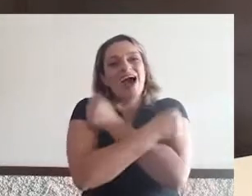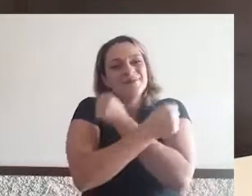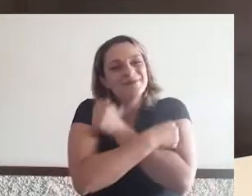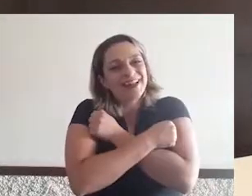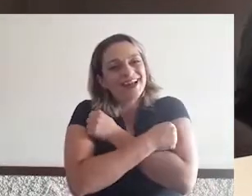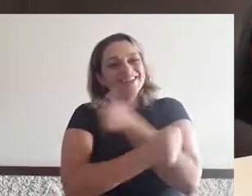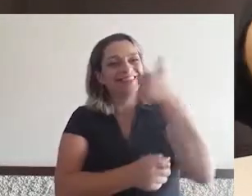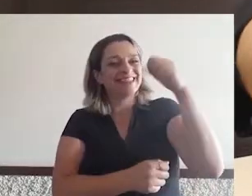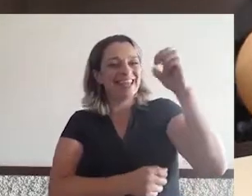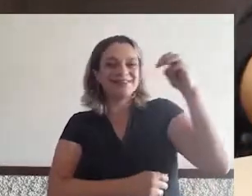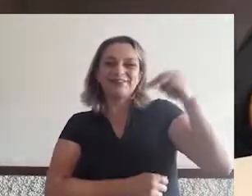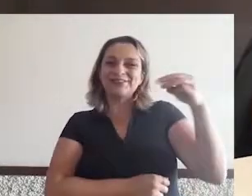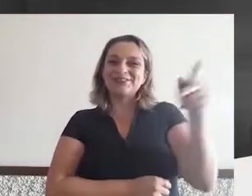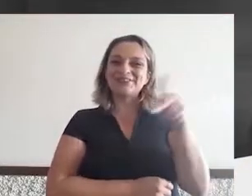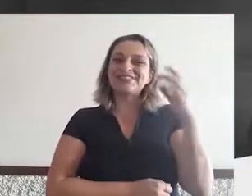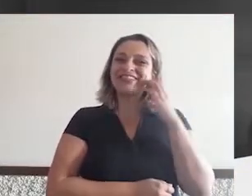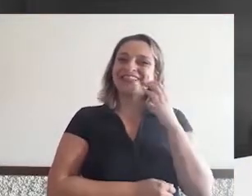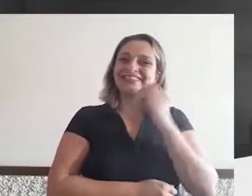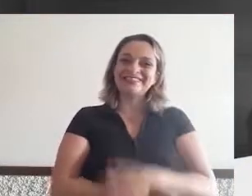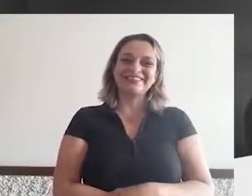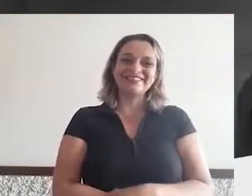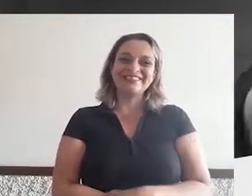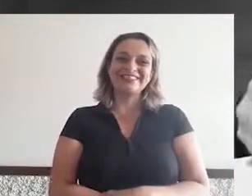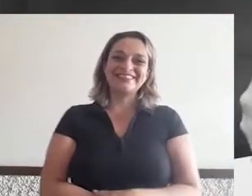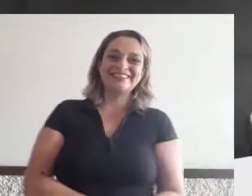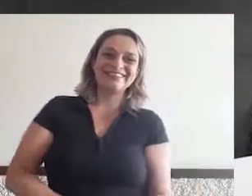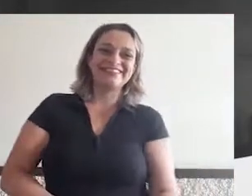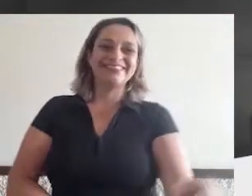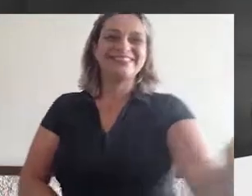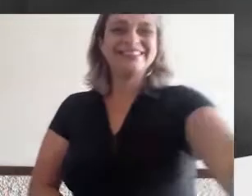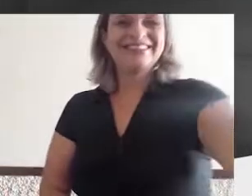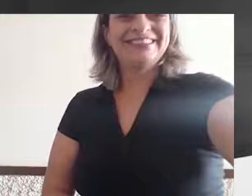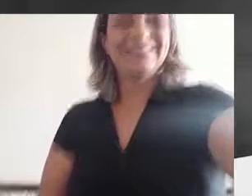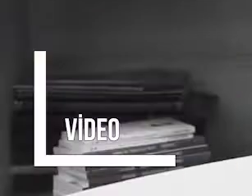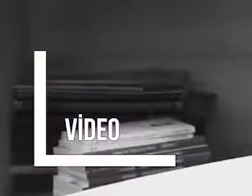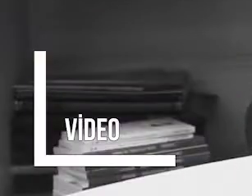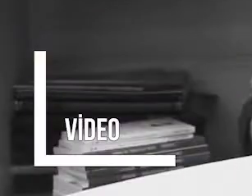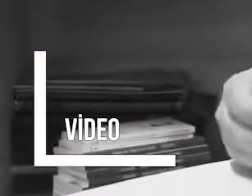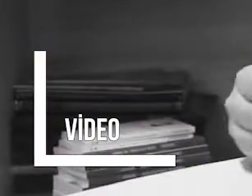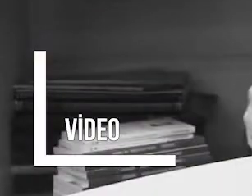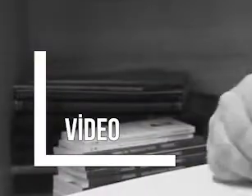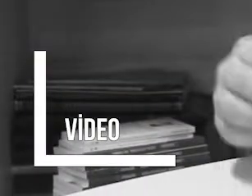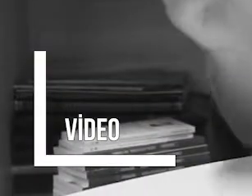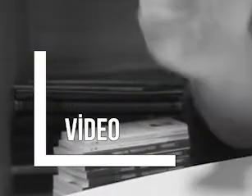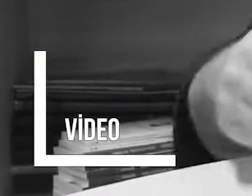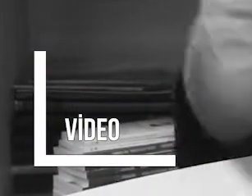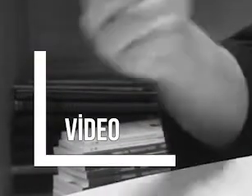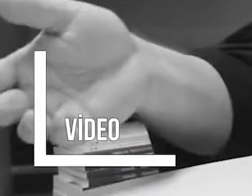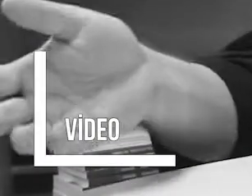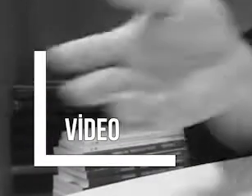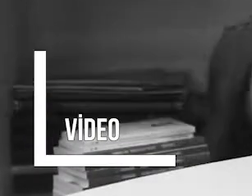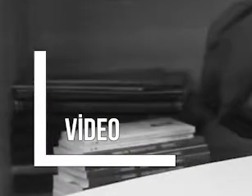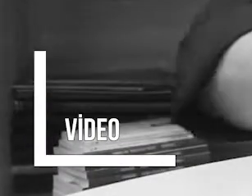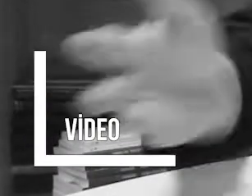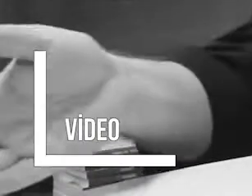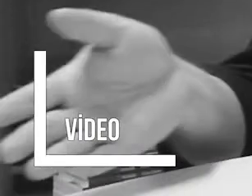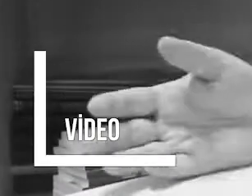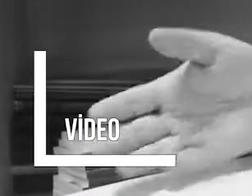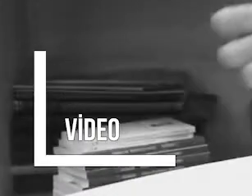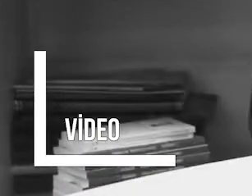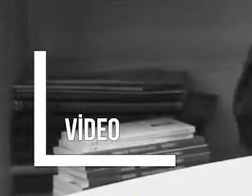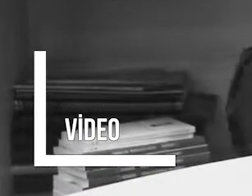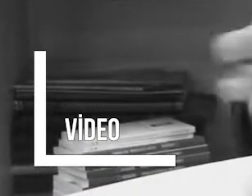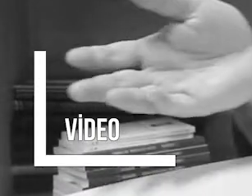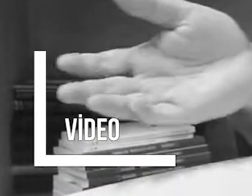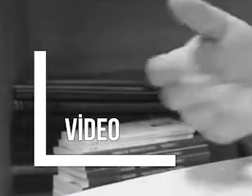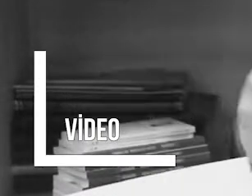abraço, 10 minutos com o professor Cleitinho. Do outro, dentro do Senado, o general Mário, que é primo do general Tido,